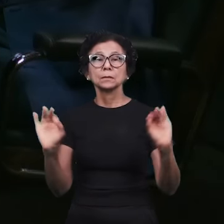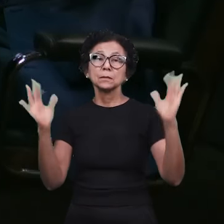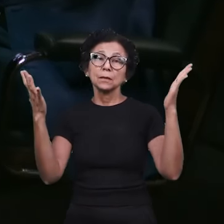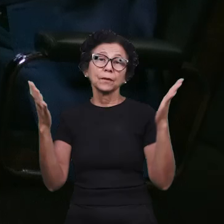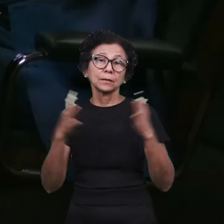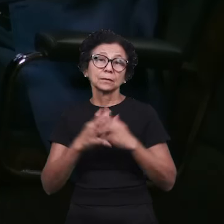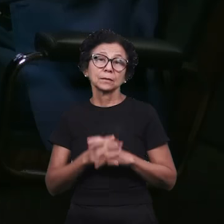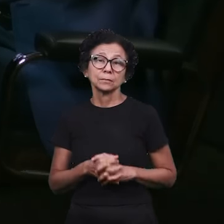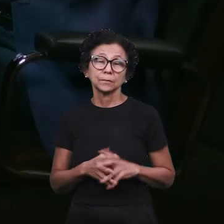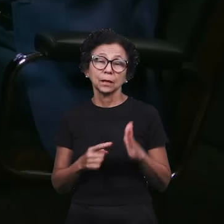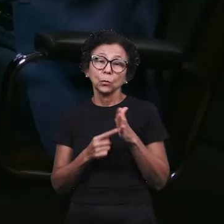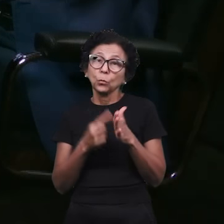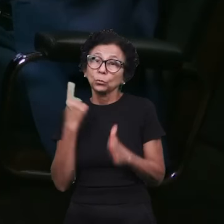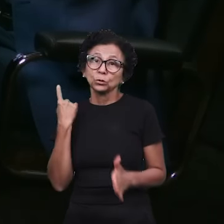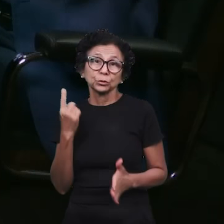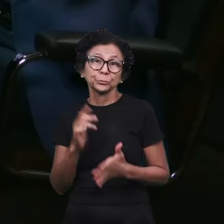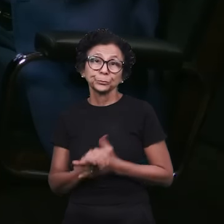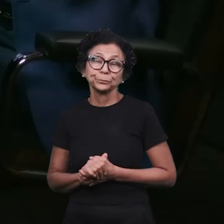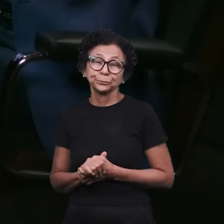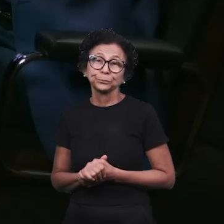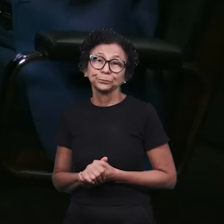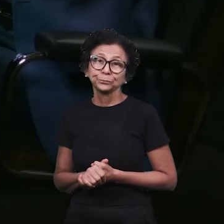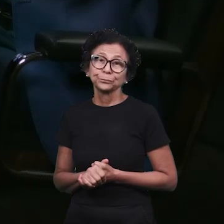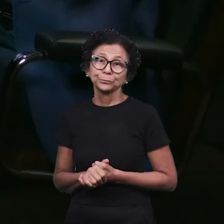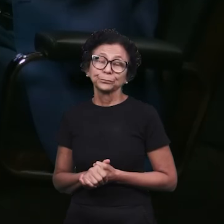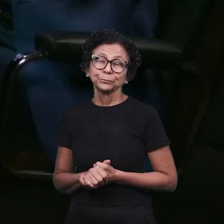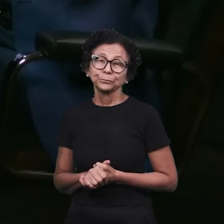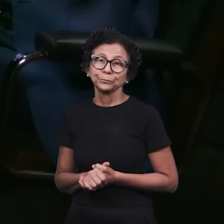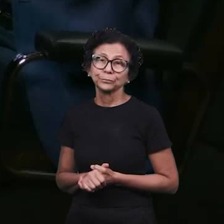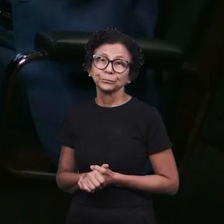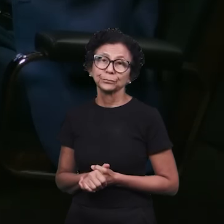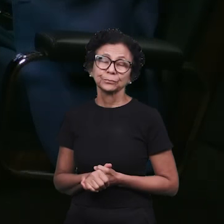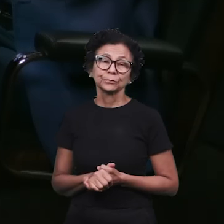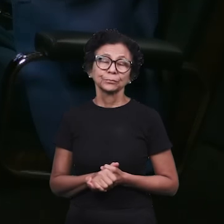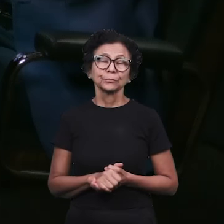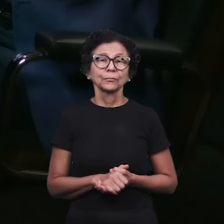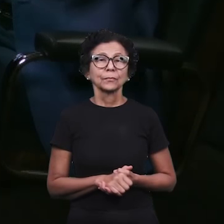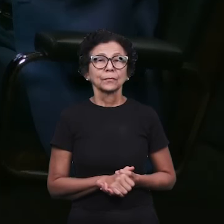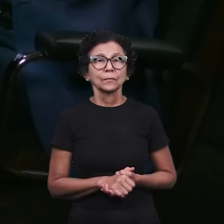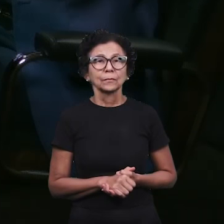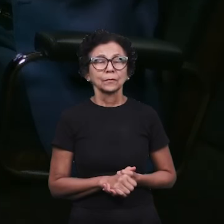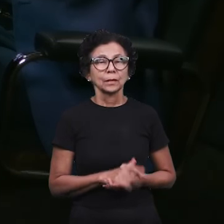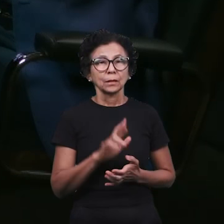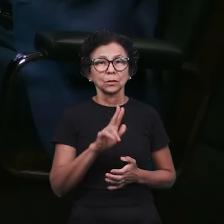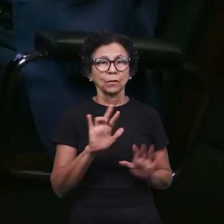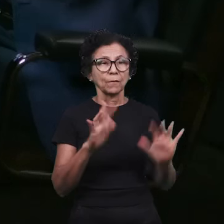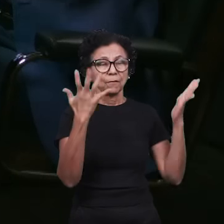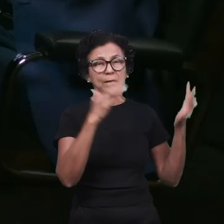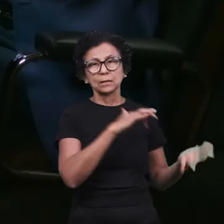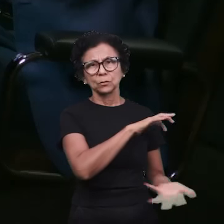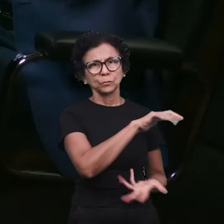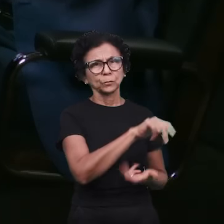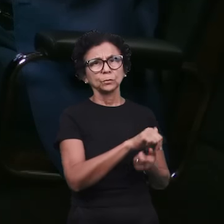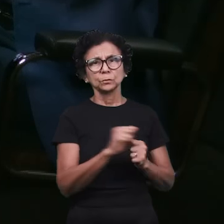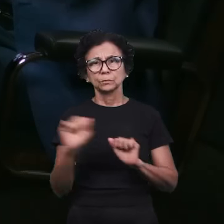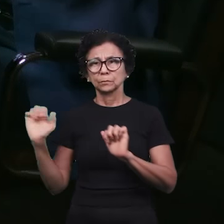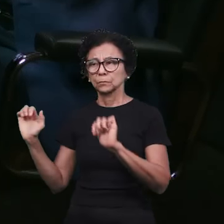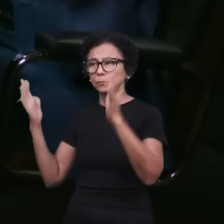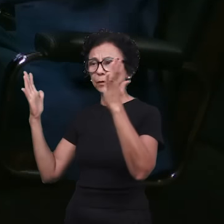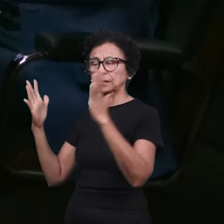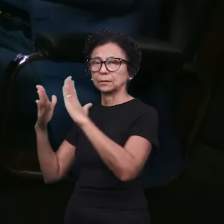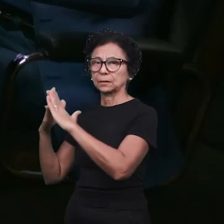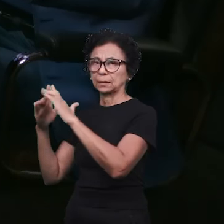banquete. O mundo tem um banquete. O banquete do mundo é diferente. É para a morte. O banquete da igreja é